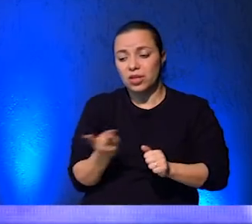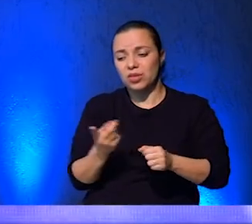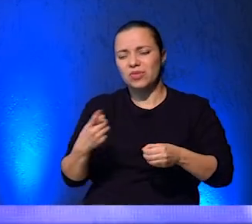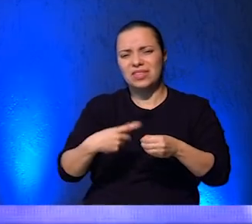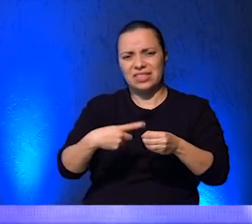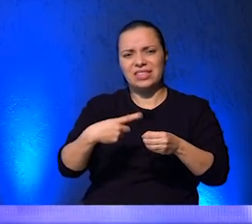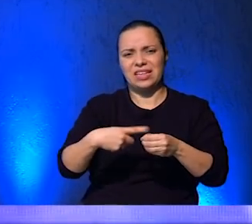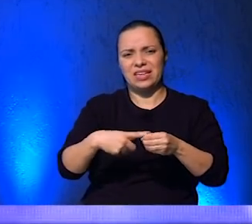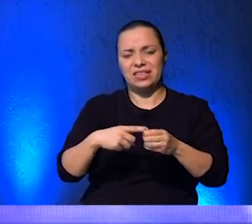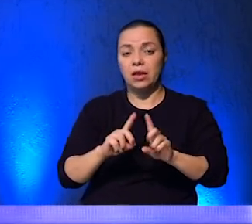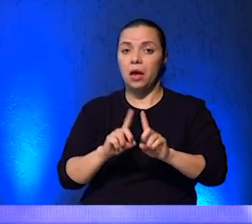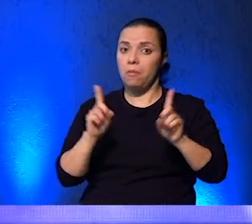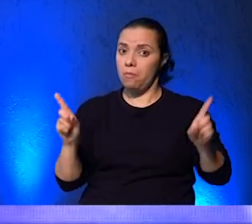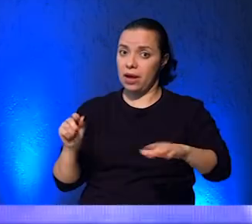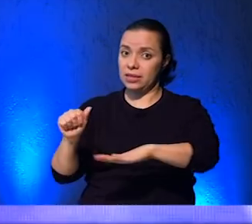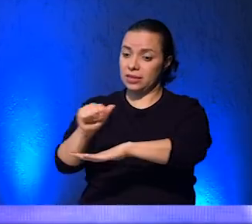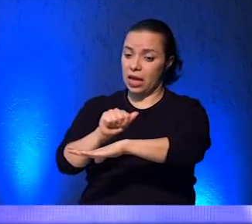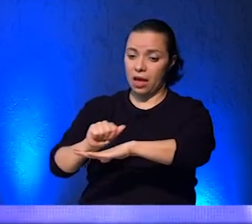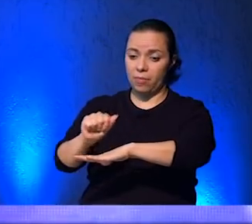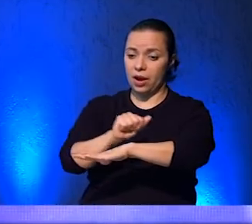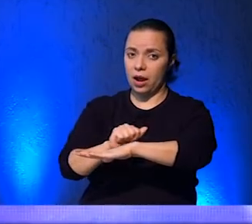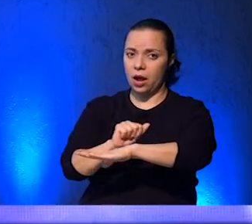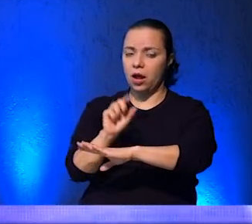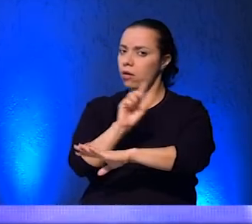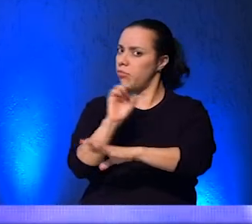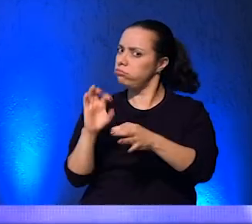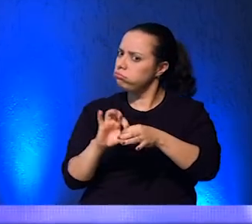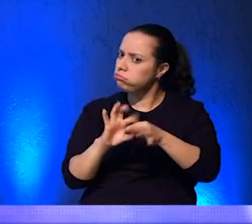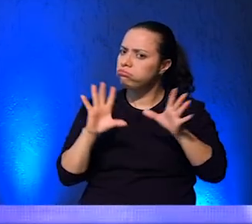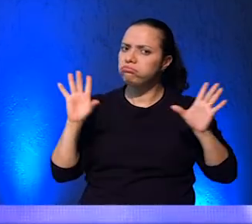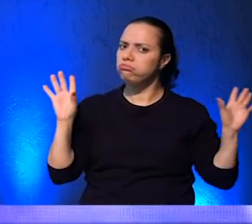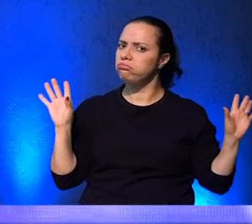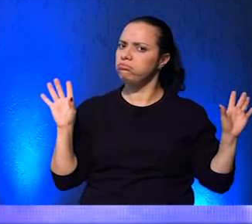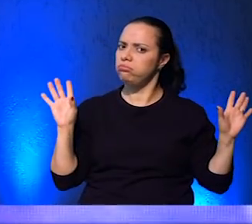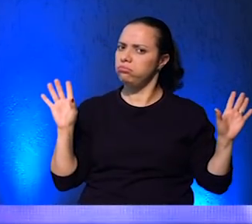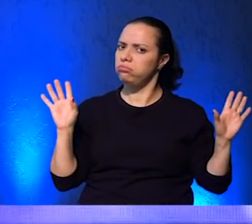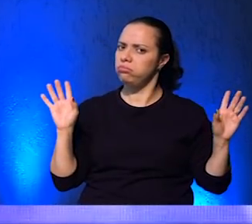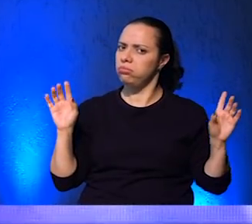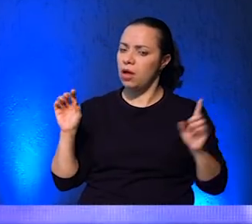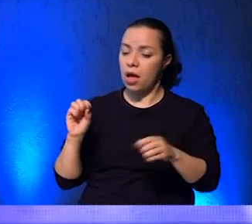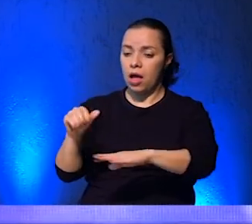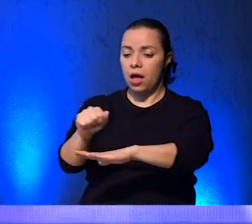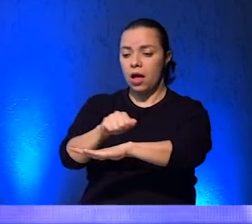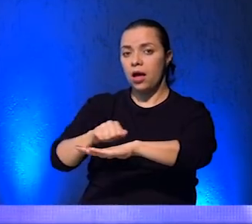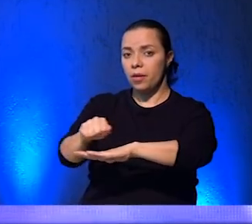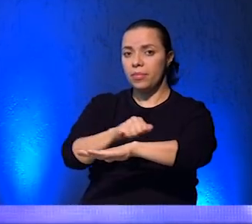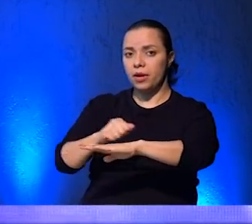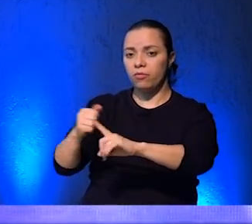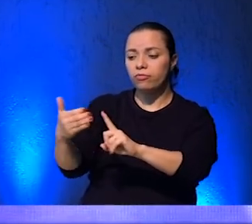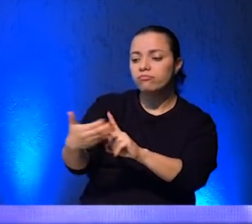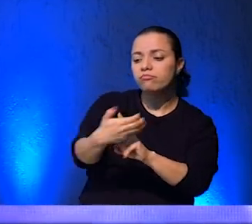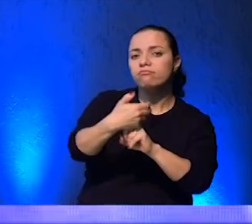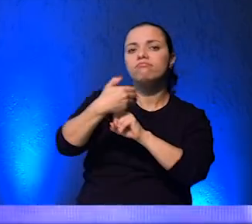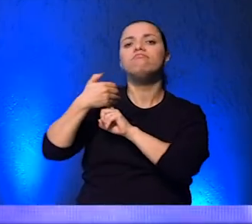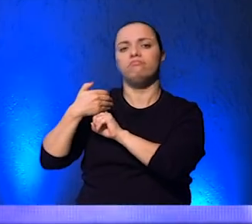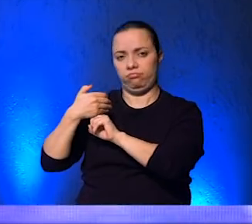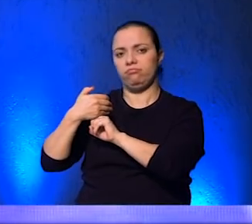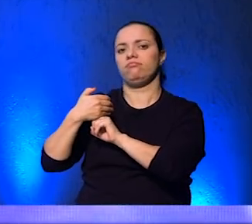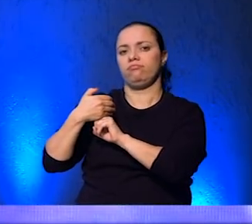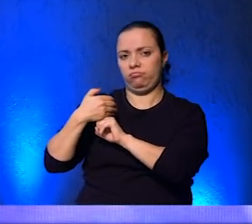ele não foi tocado por nada disso pelo contrário abraão foi protegido abraão foi guardado